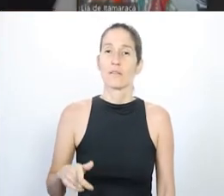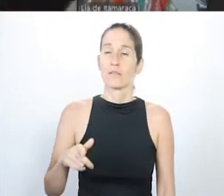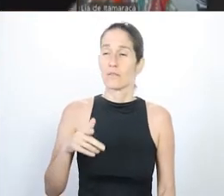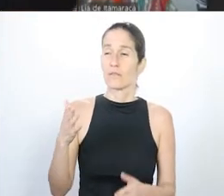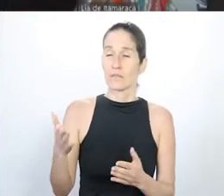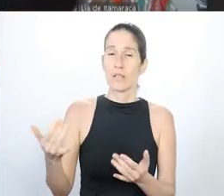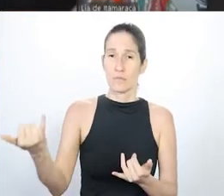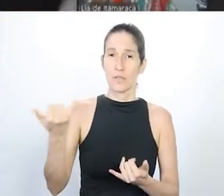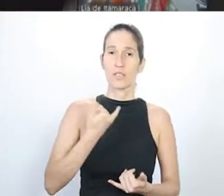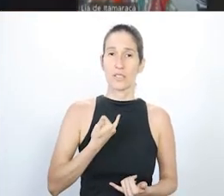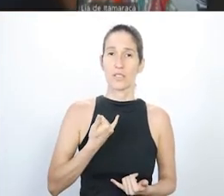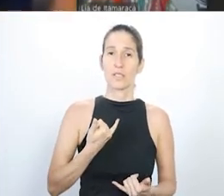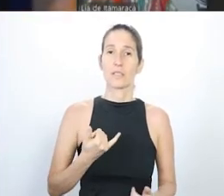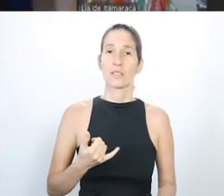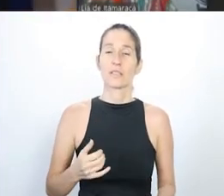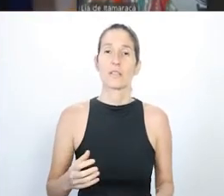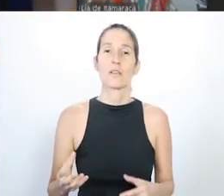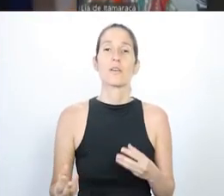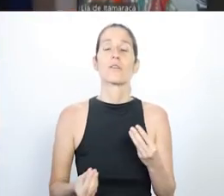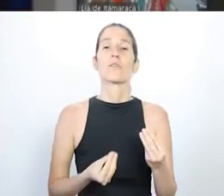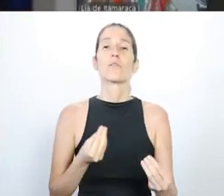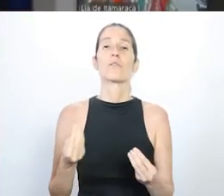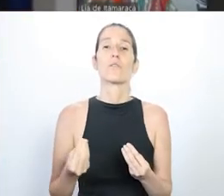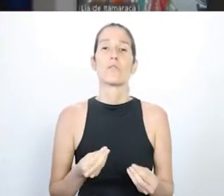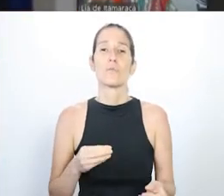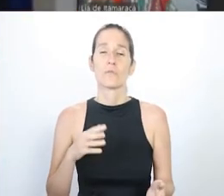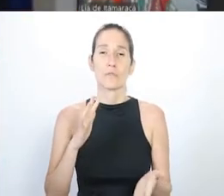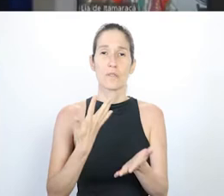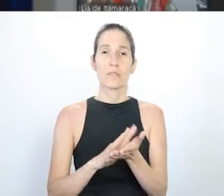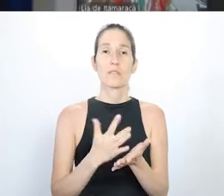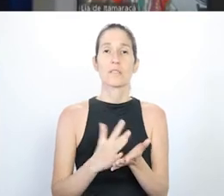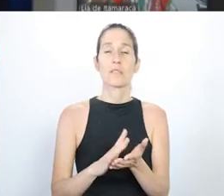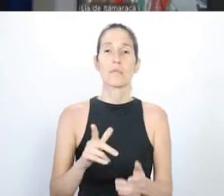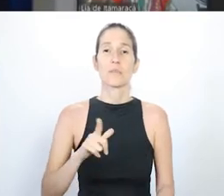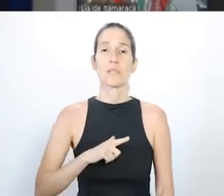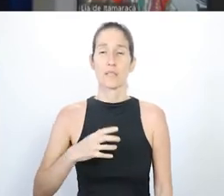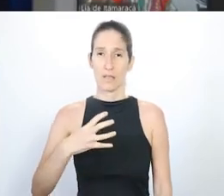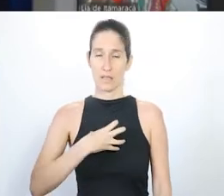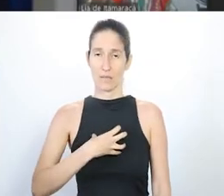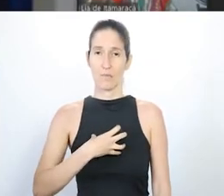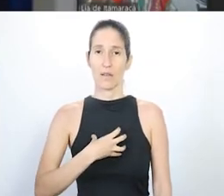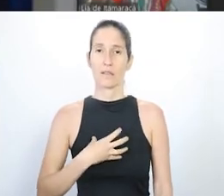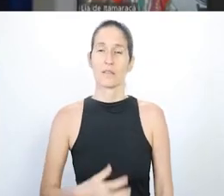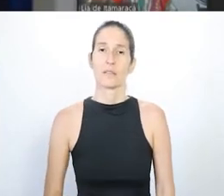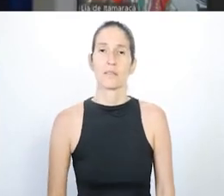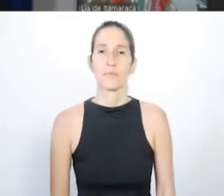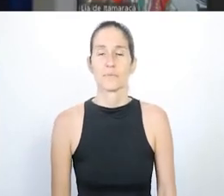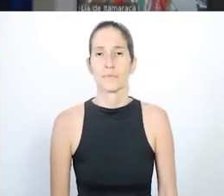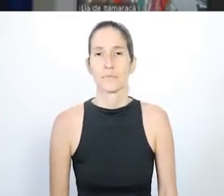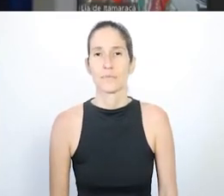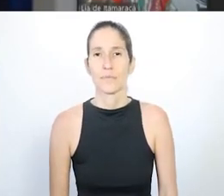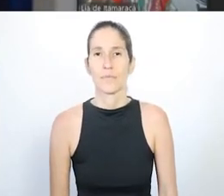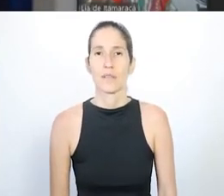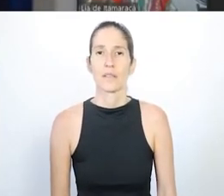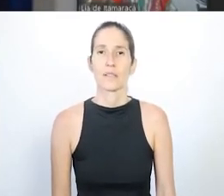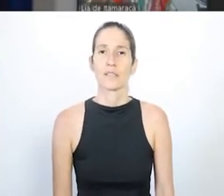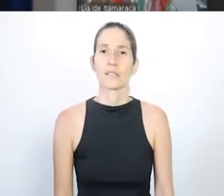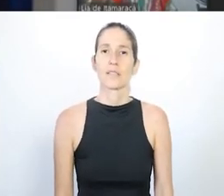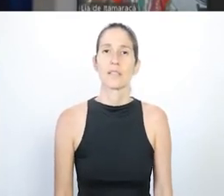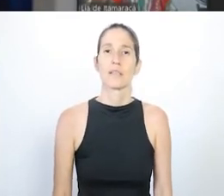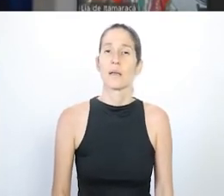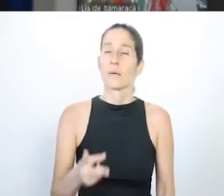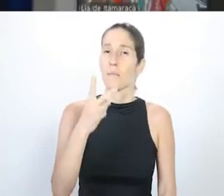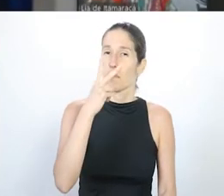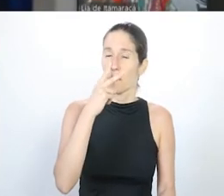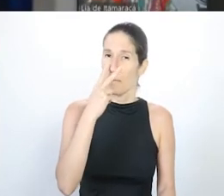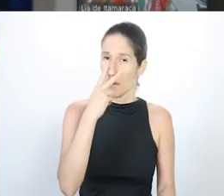campos de samba que existe na Bahia, mas que todos eles, uma coisa é comum, a facilidade de fazer a segunda